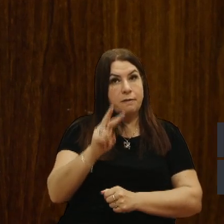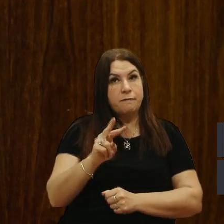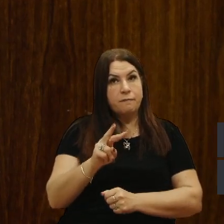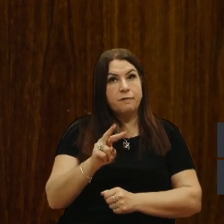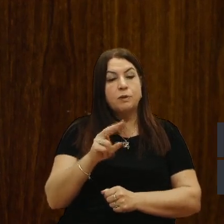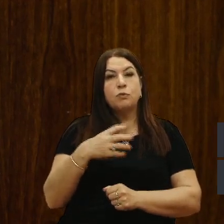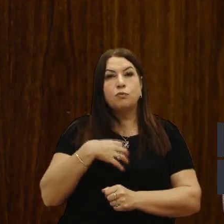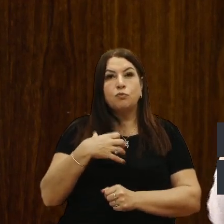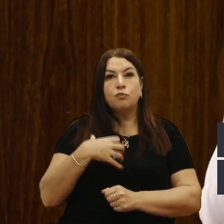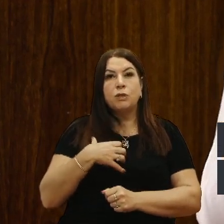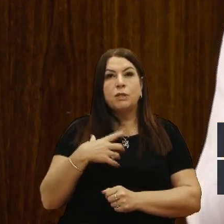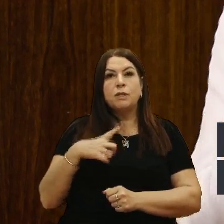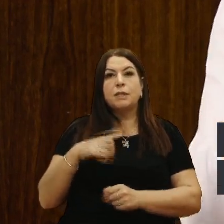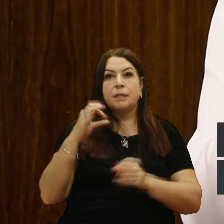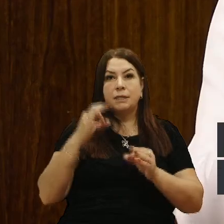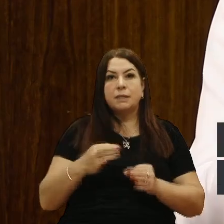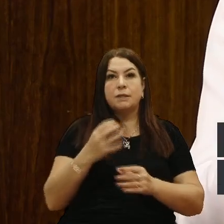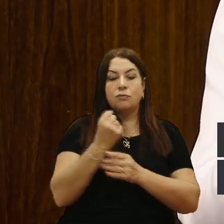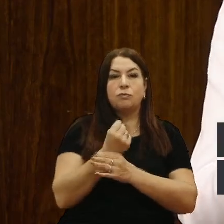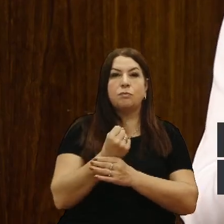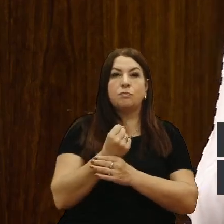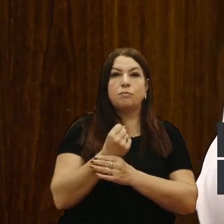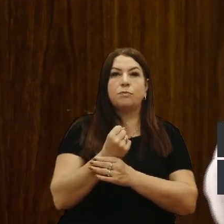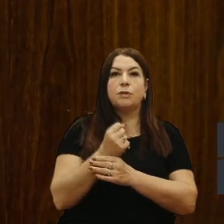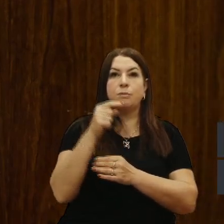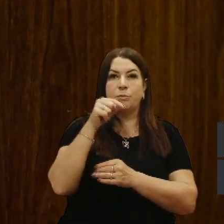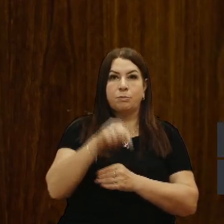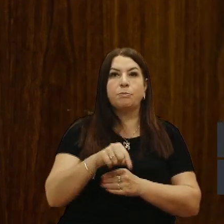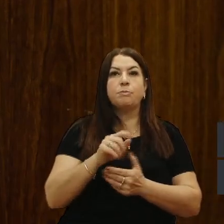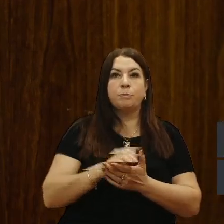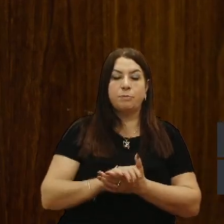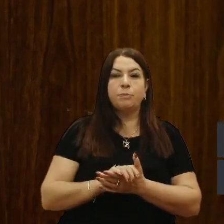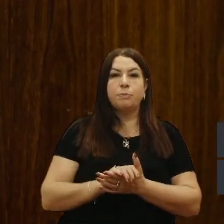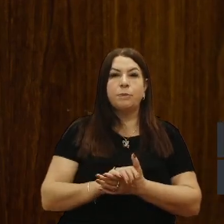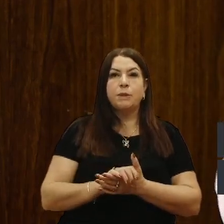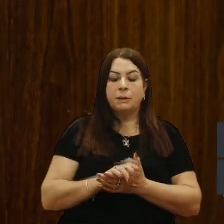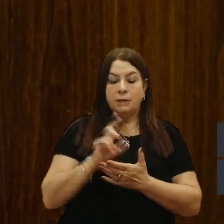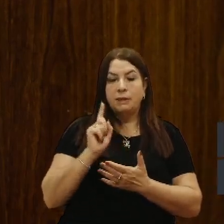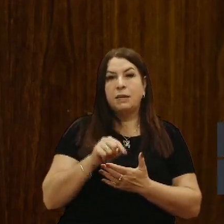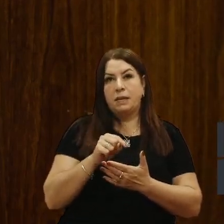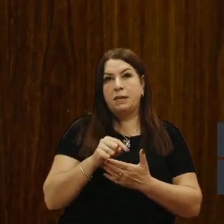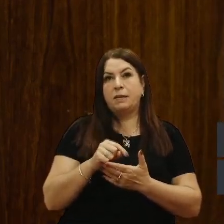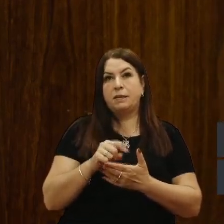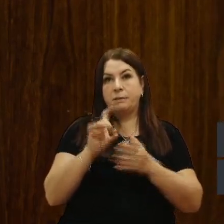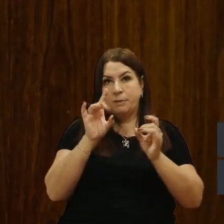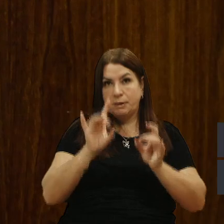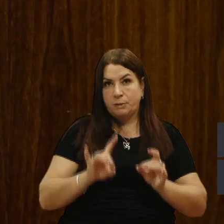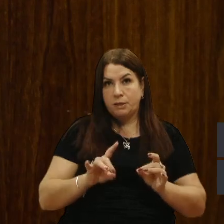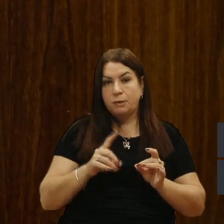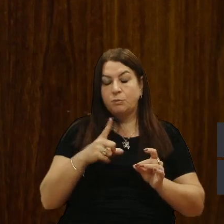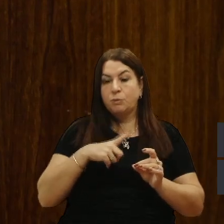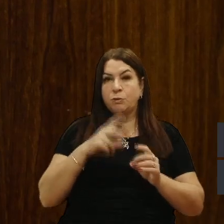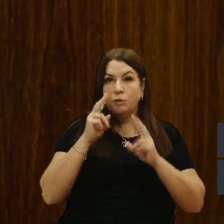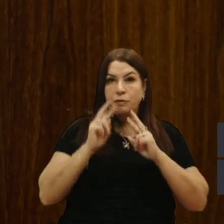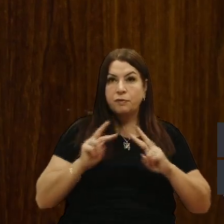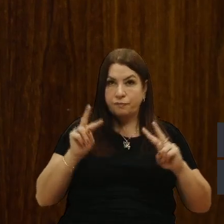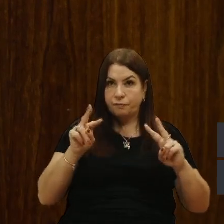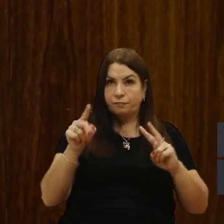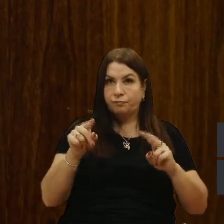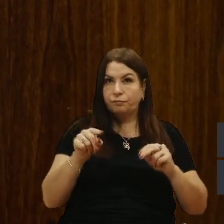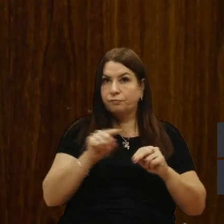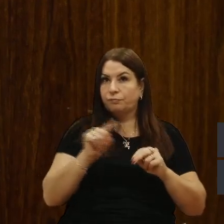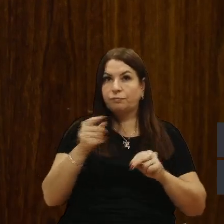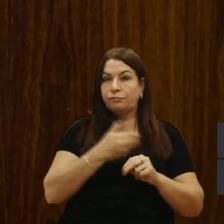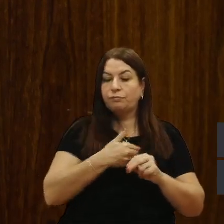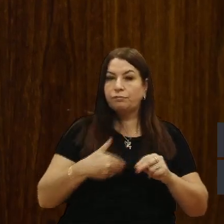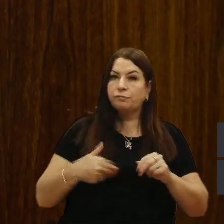a forma de garantir que ele venha realmente para aquilo que é específico, porque eu tenho visto que nem no